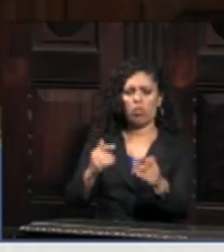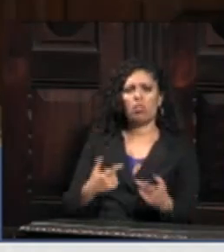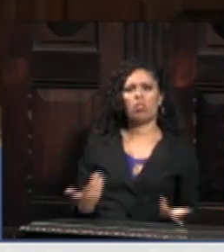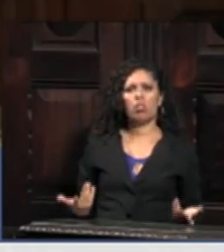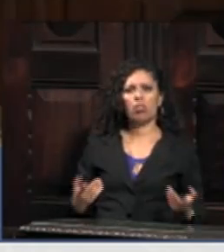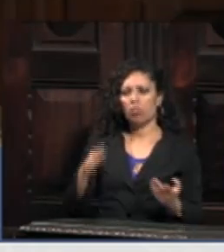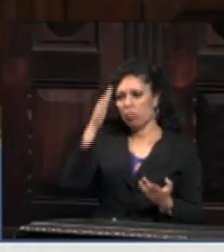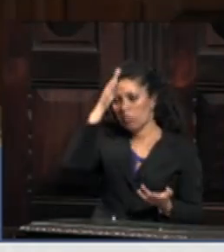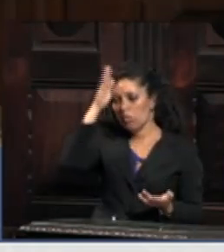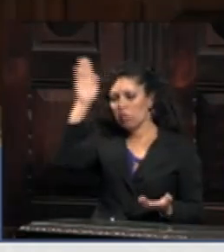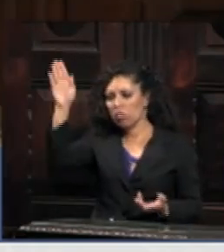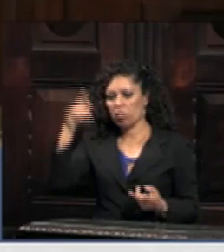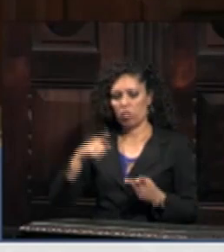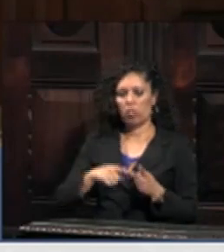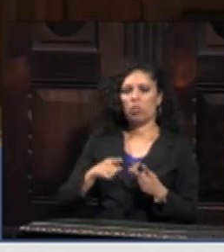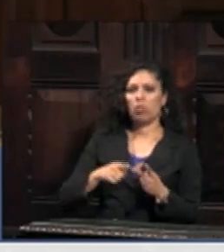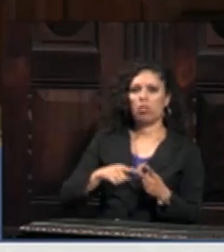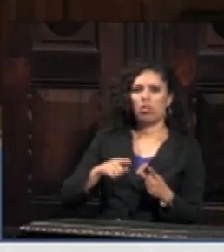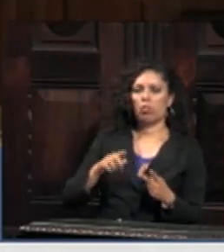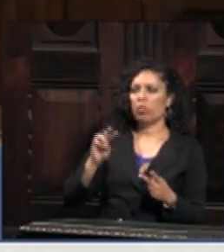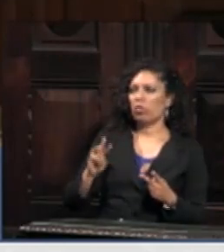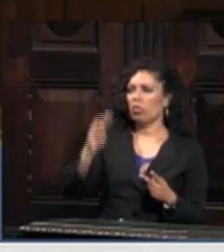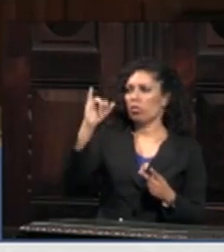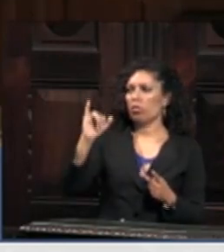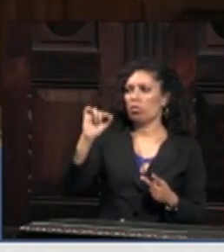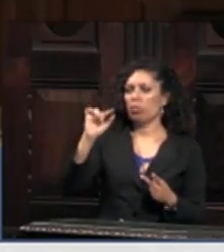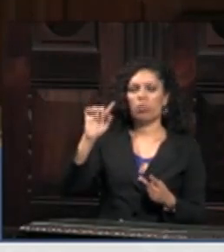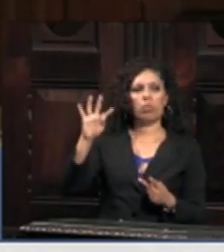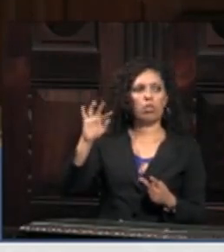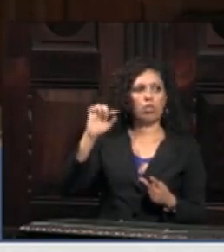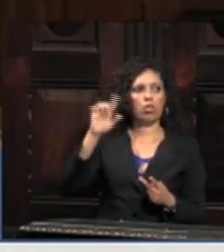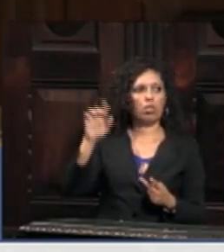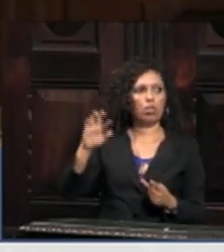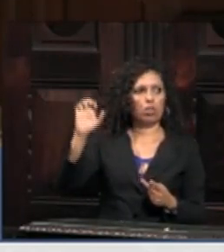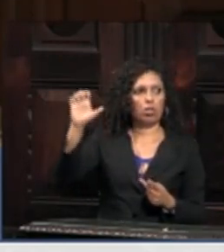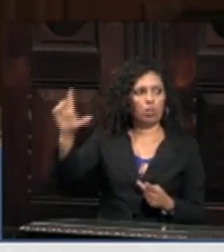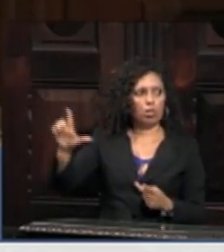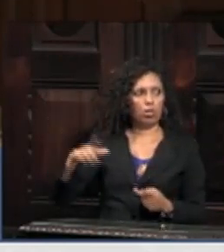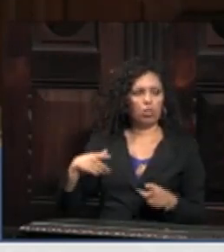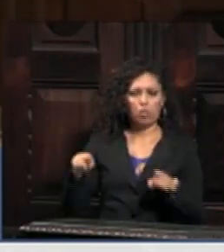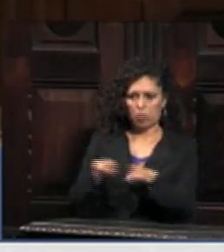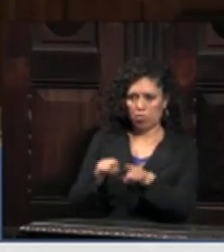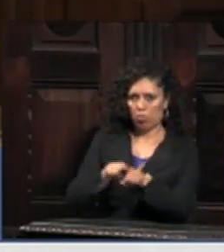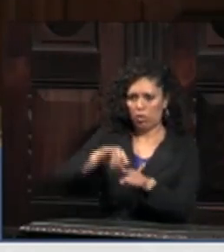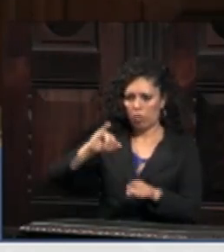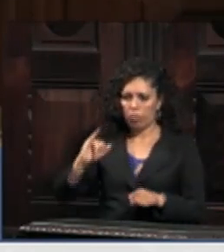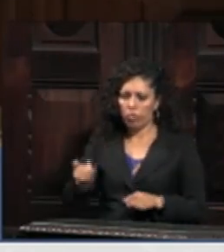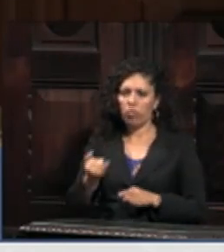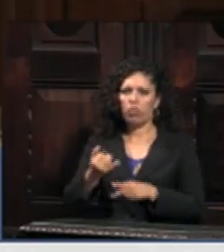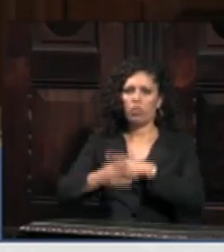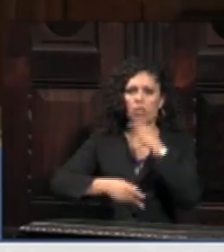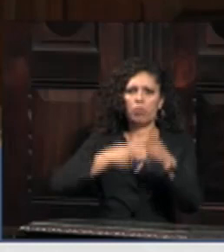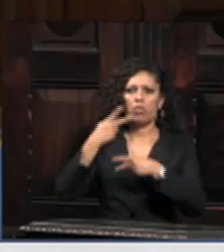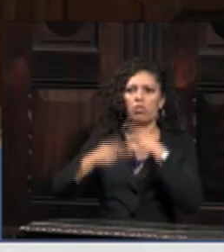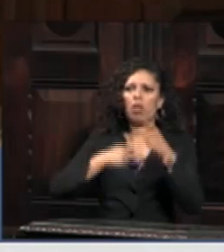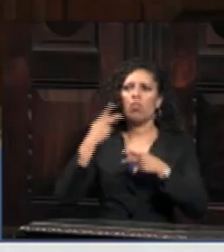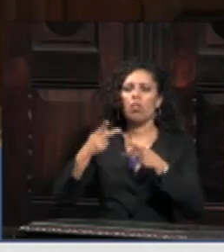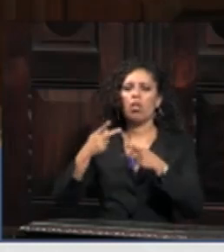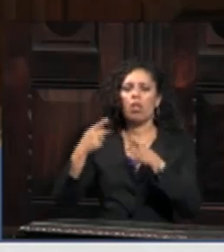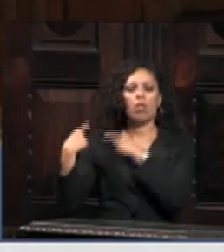Witzel. Aproveito a oportunidade para fazer uma crítica à parte da